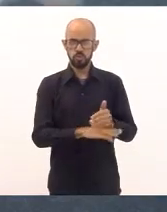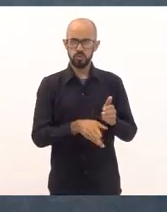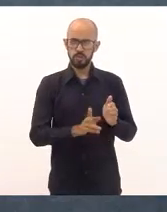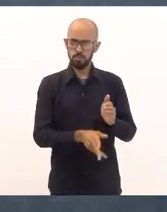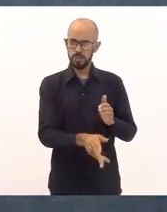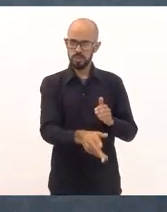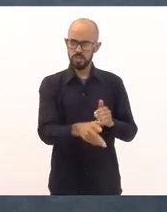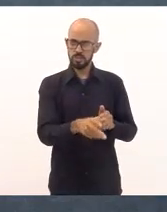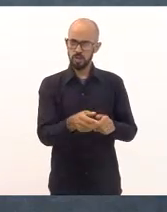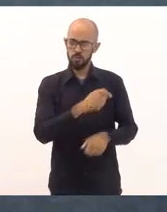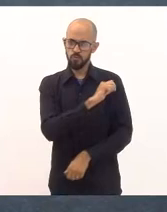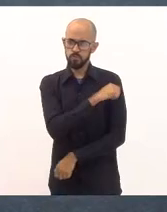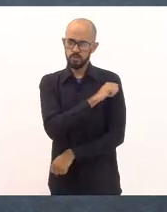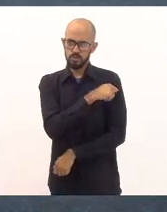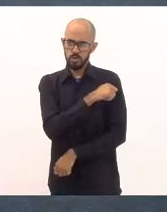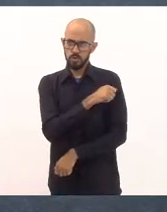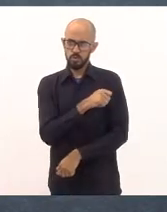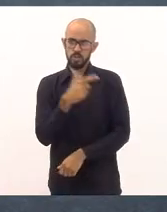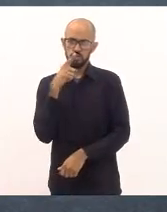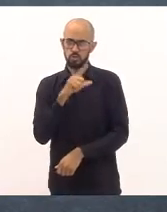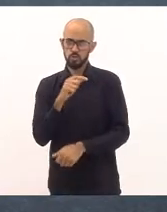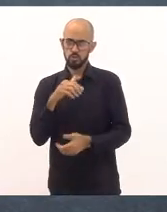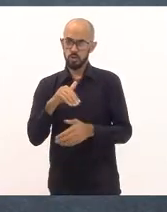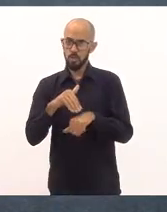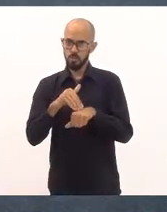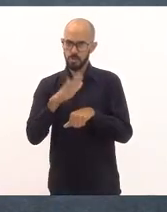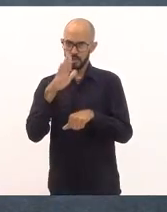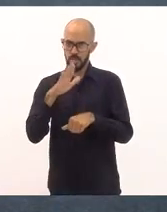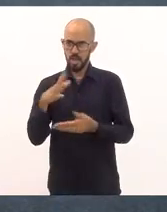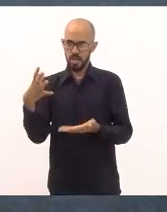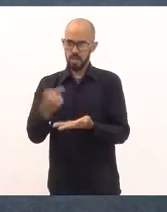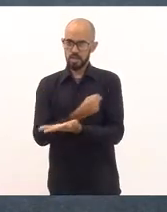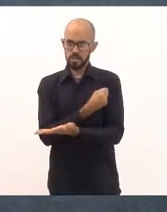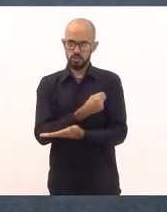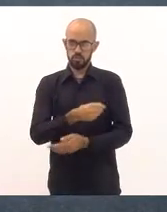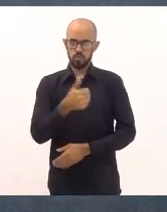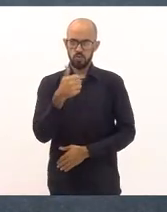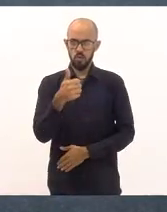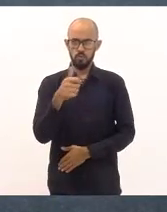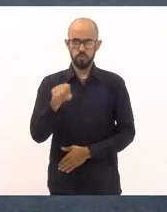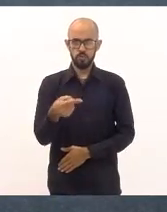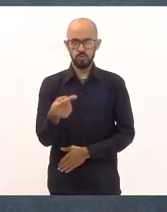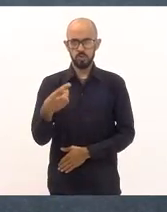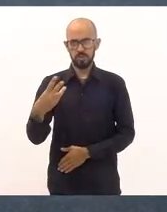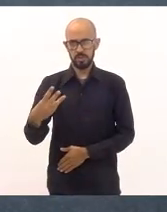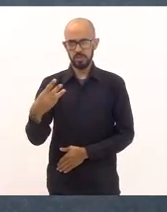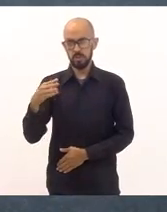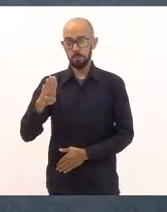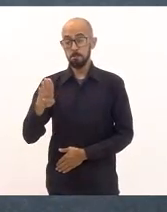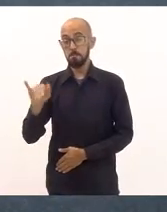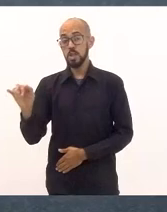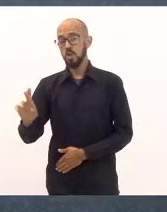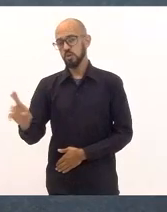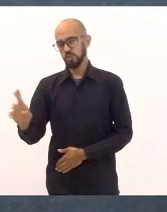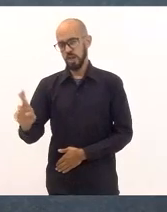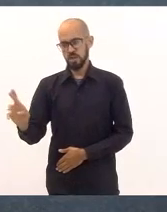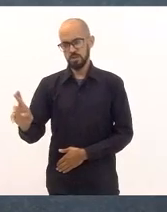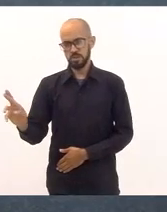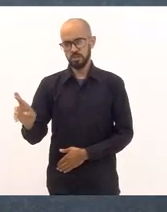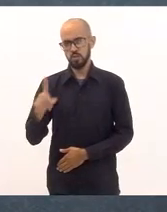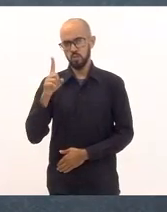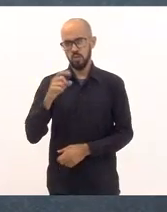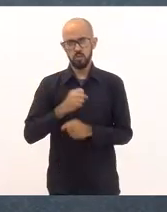ampliou a arrecadação, num único dia, em mais de 1,3 bilhões de reais no